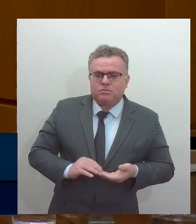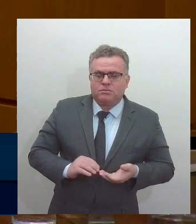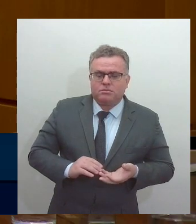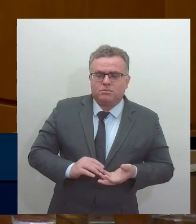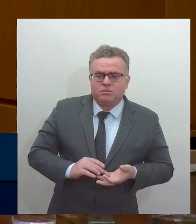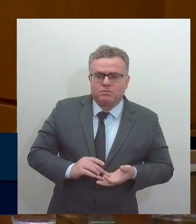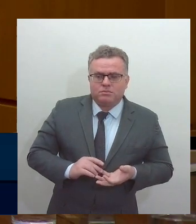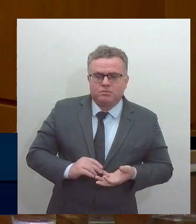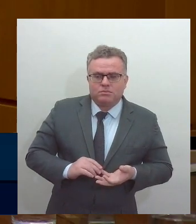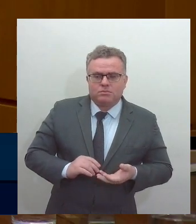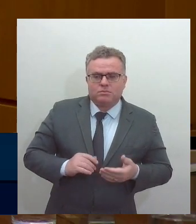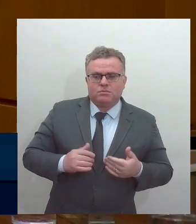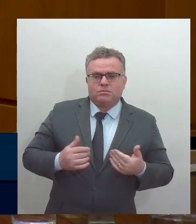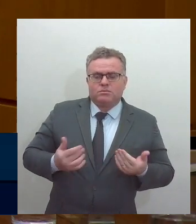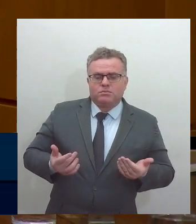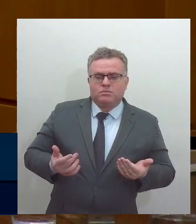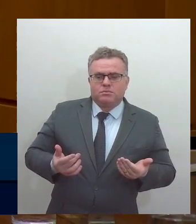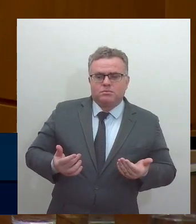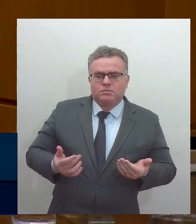Para finalizar, eu quero finalizar